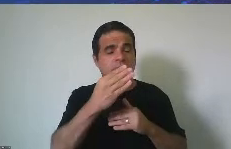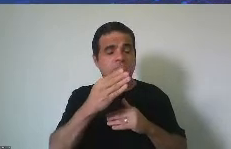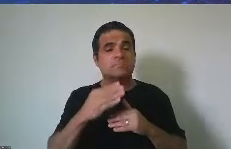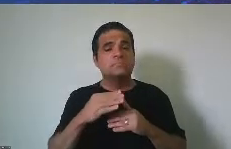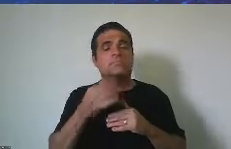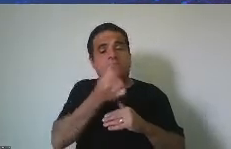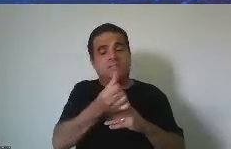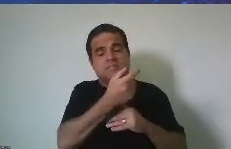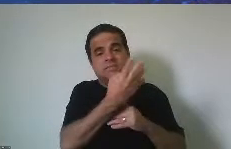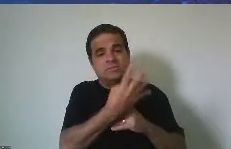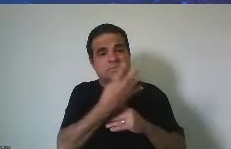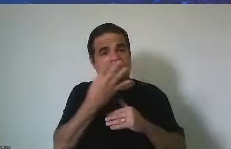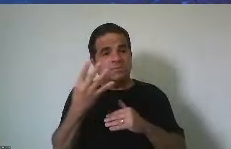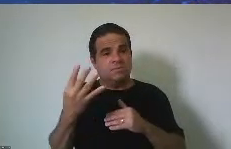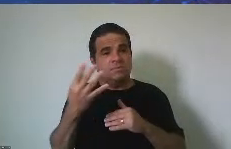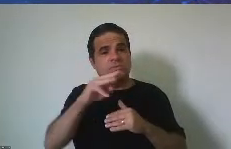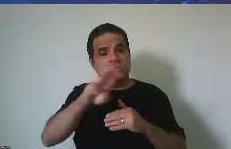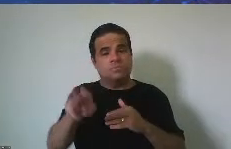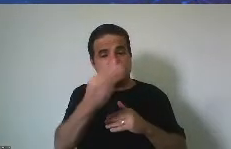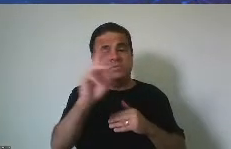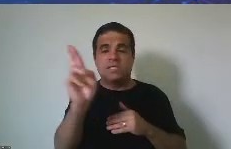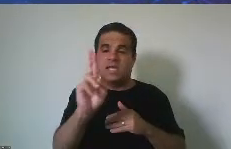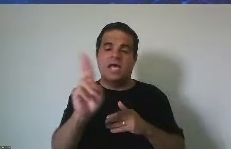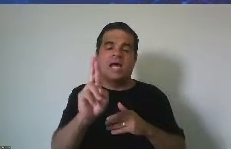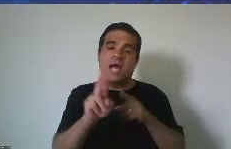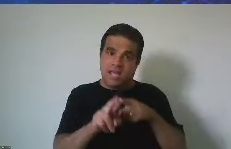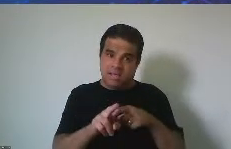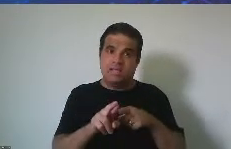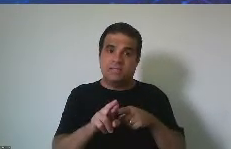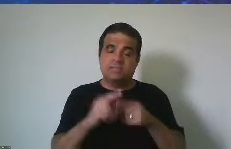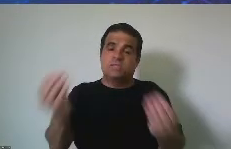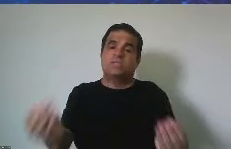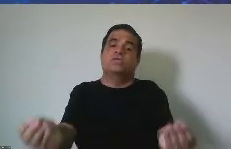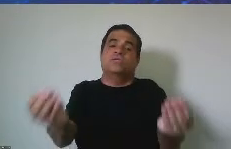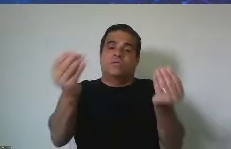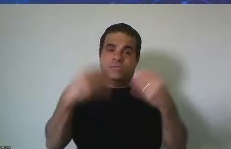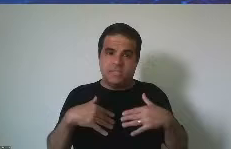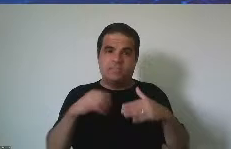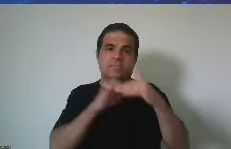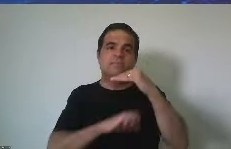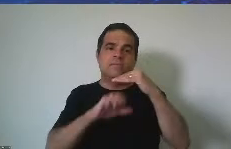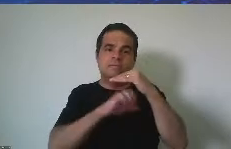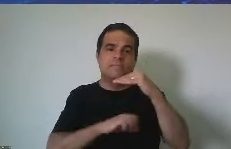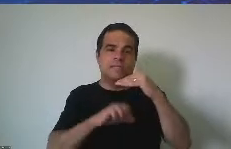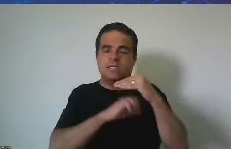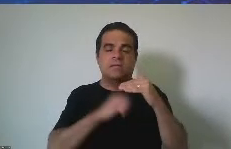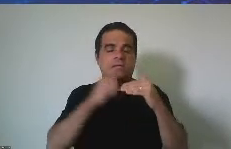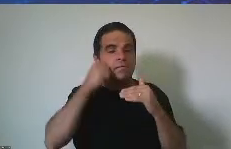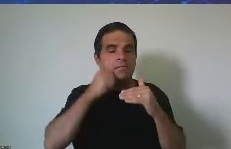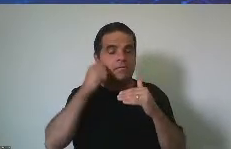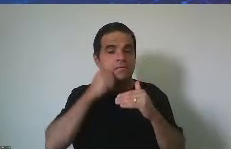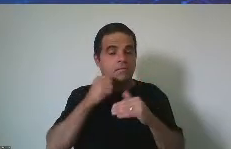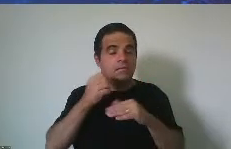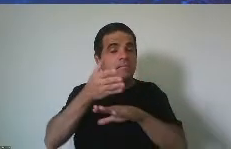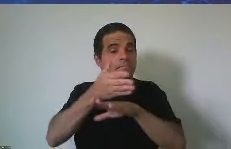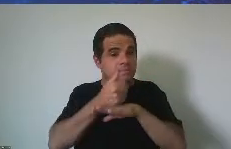3,844 milhões de reais que trouxemos para a companhia quando uma antecipação média eu tô